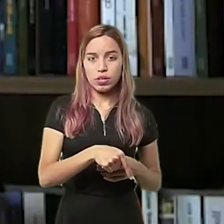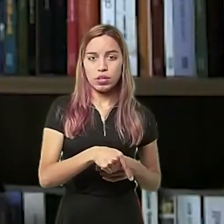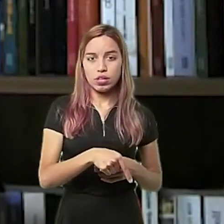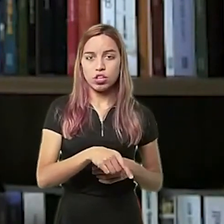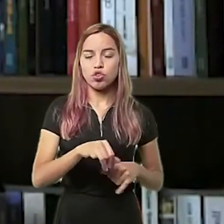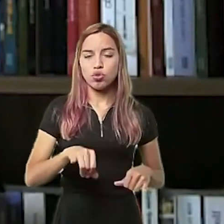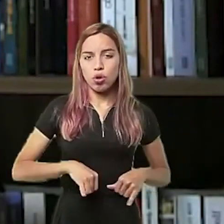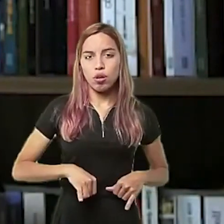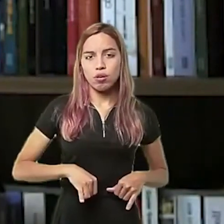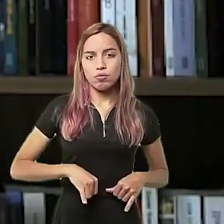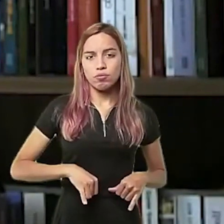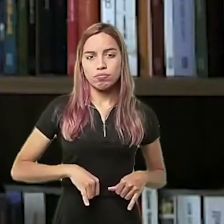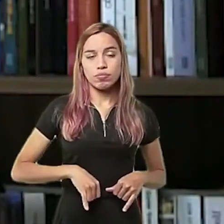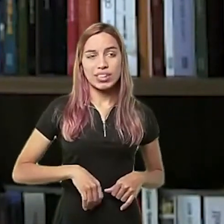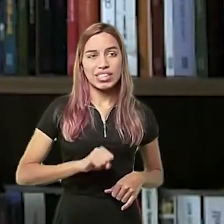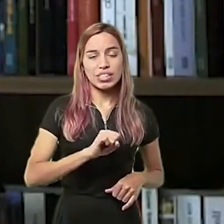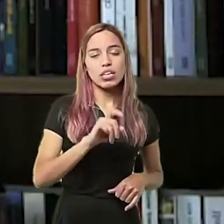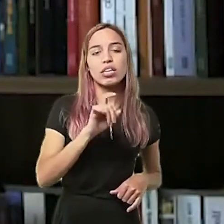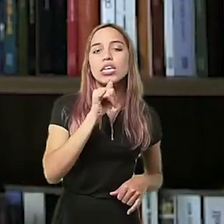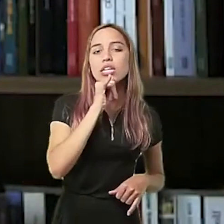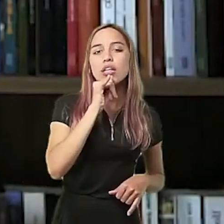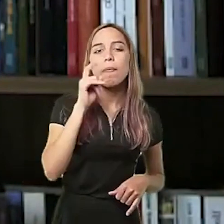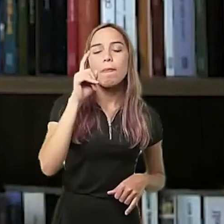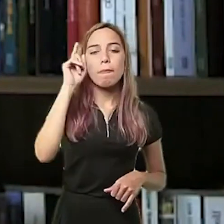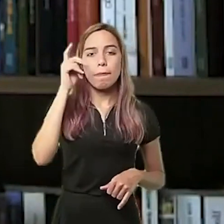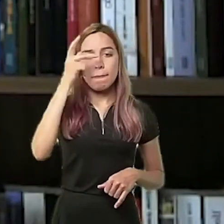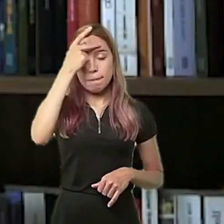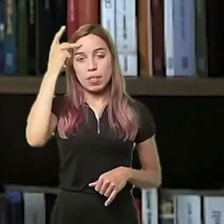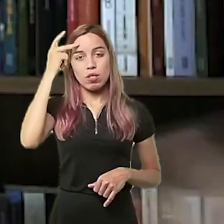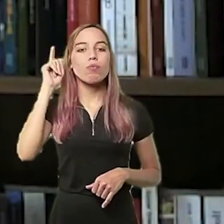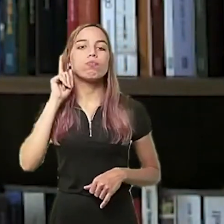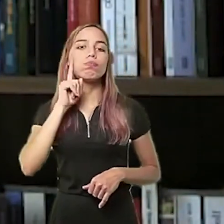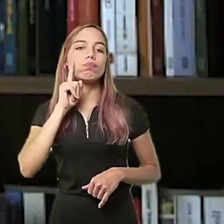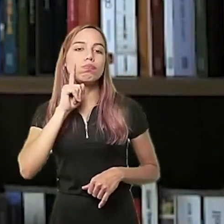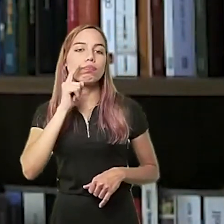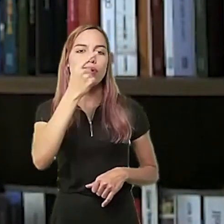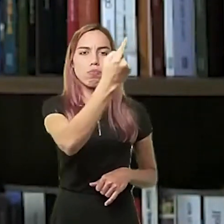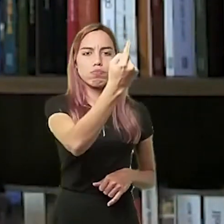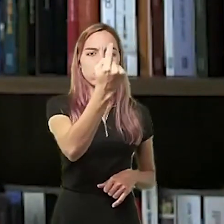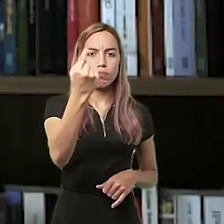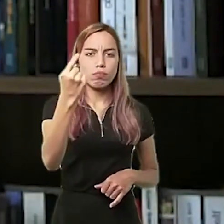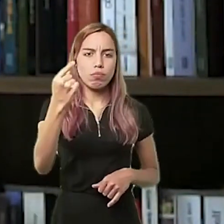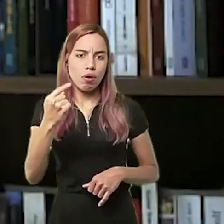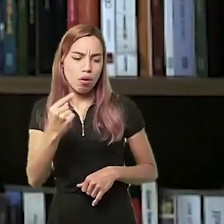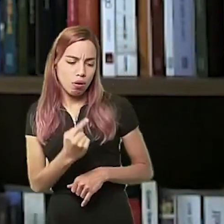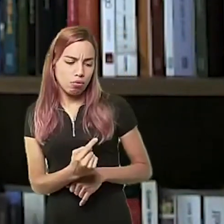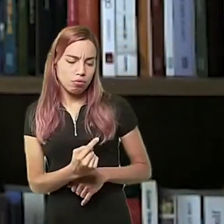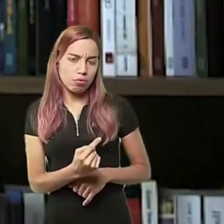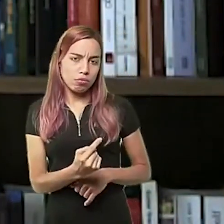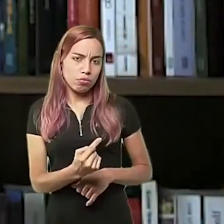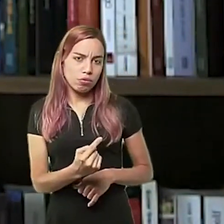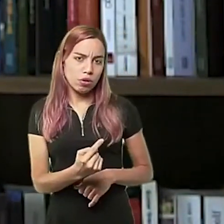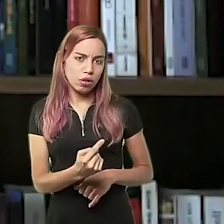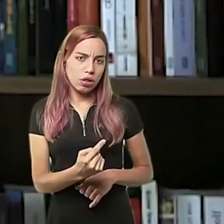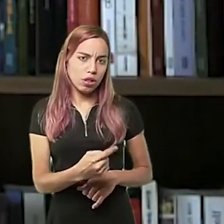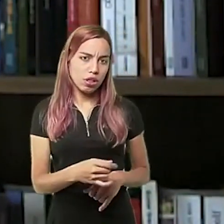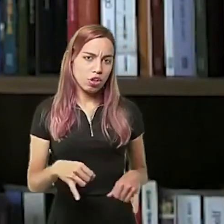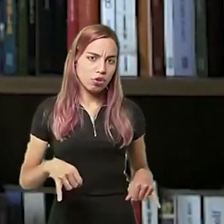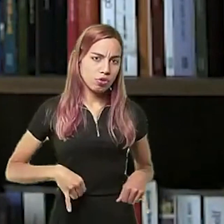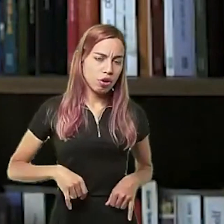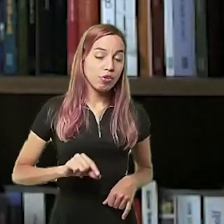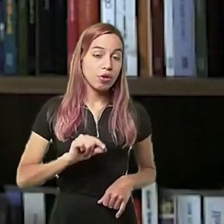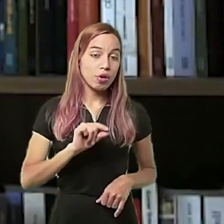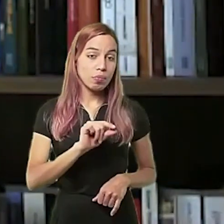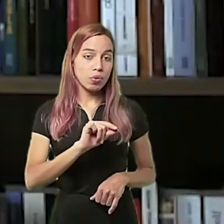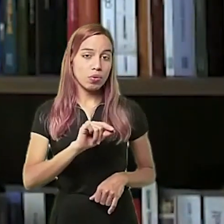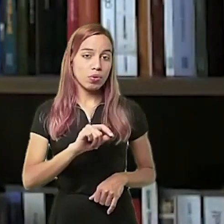Brasil não costuma enfrentar as mesmas dificuldades que um haitiano, ou que um venezuelano, ou que